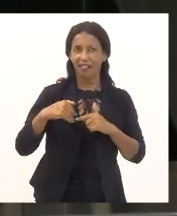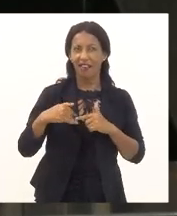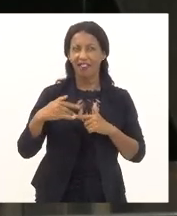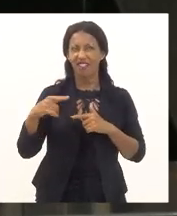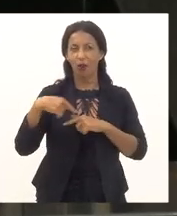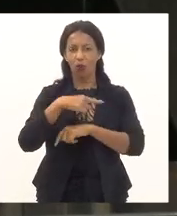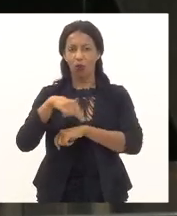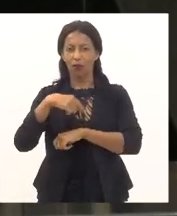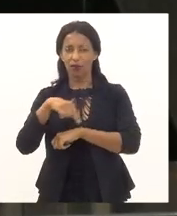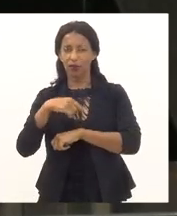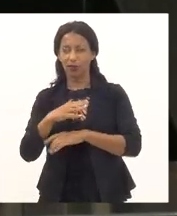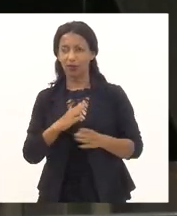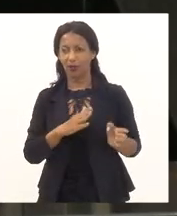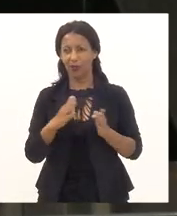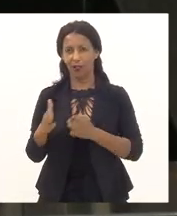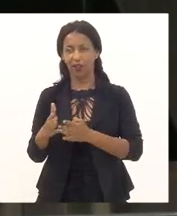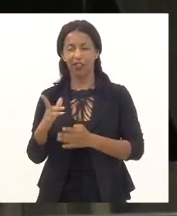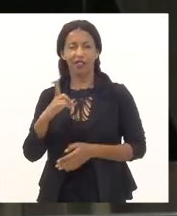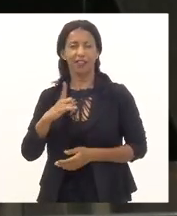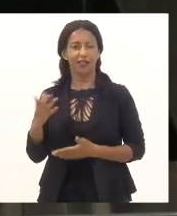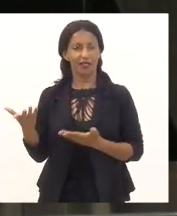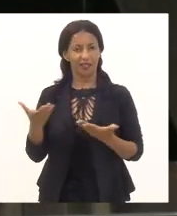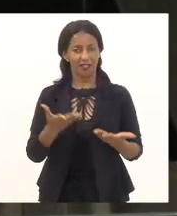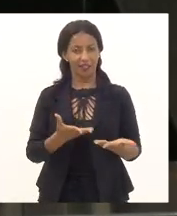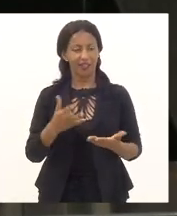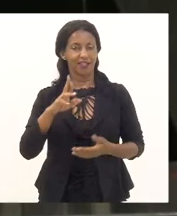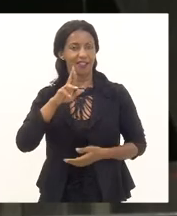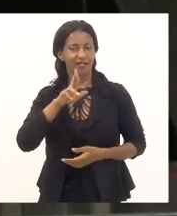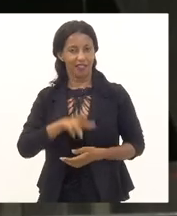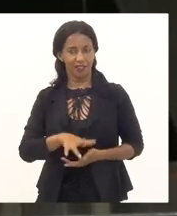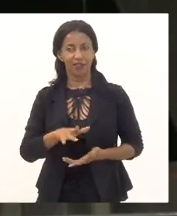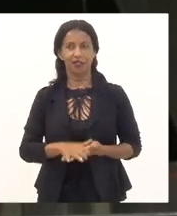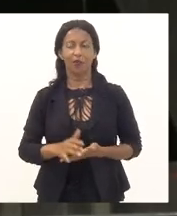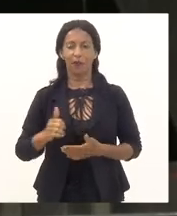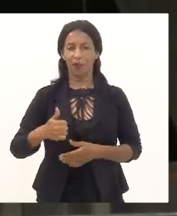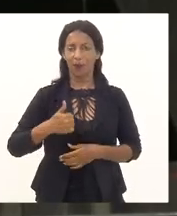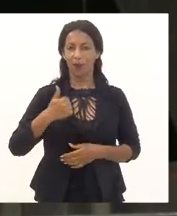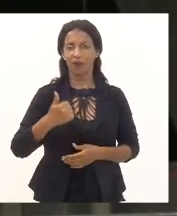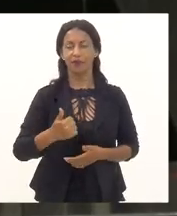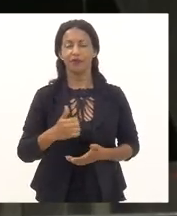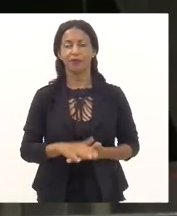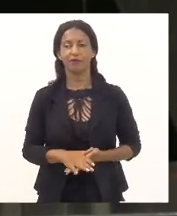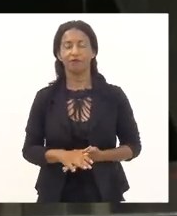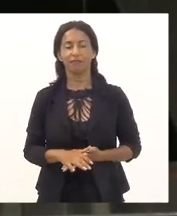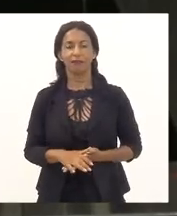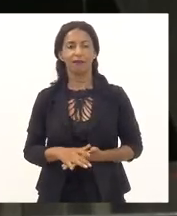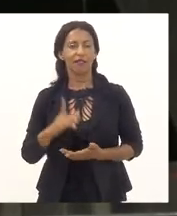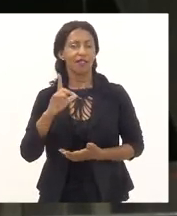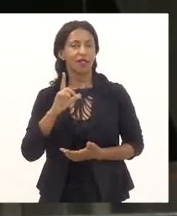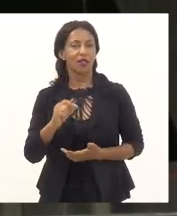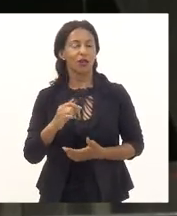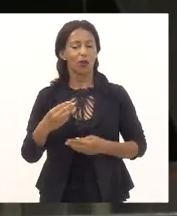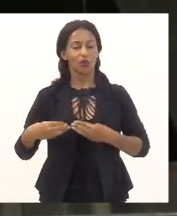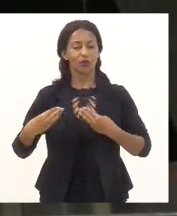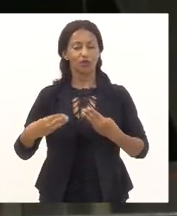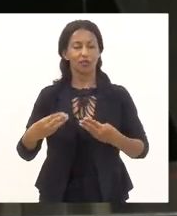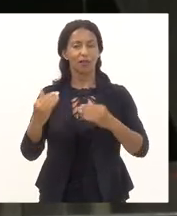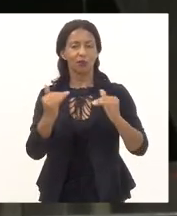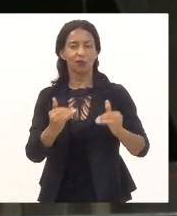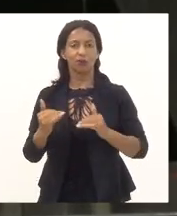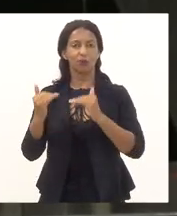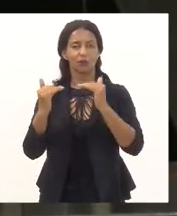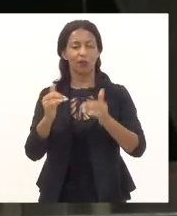algumas horas, né, se Deus quiser, teremos aí esse resultado positivo. E, em breve, será ministro do